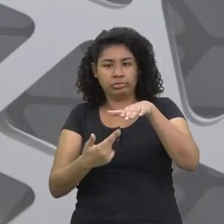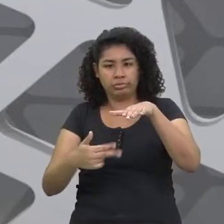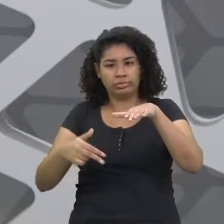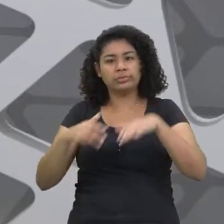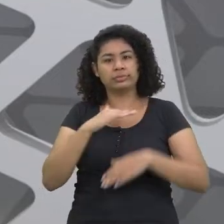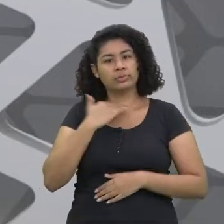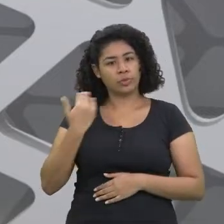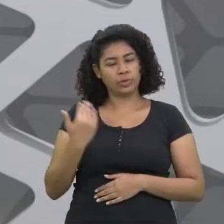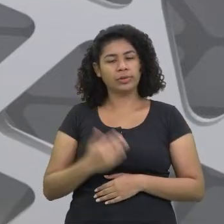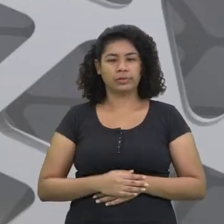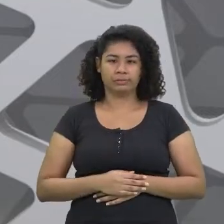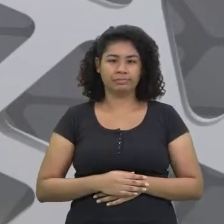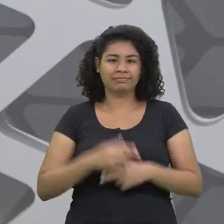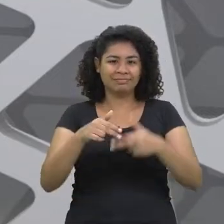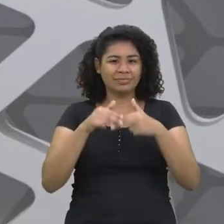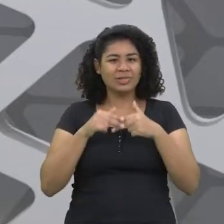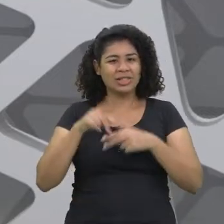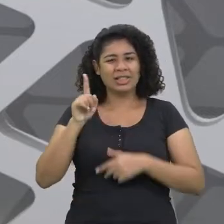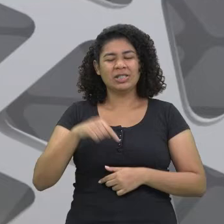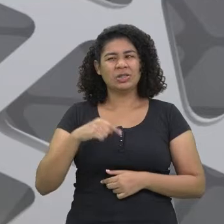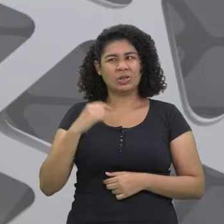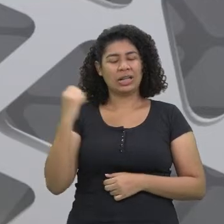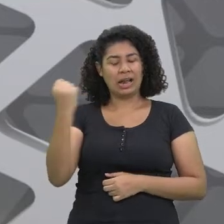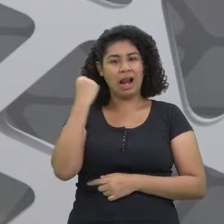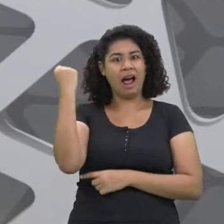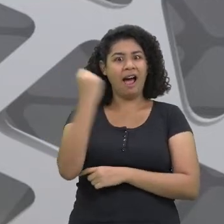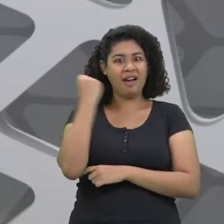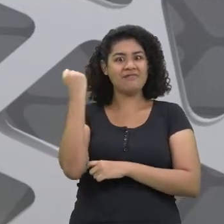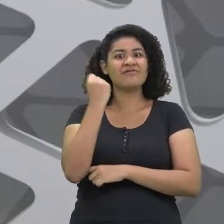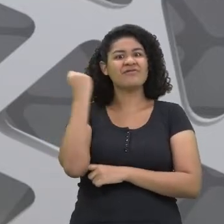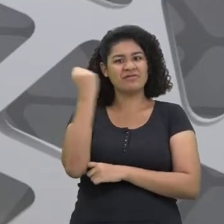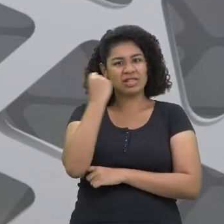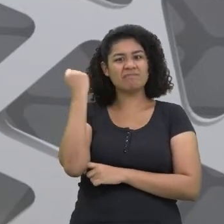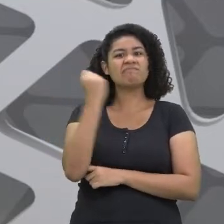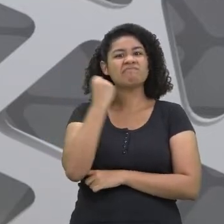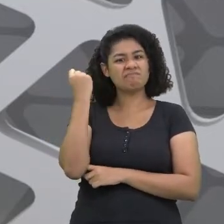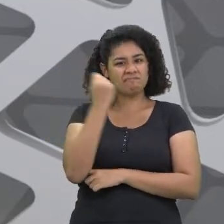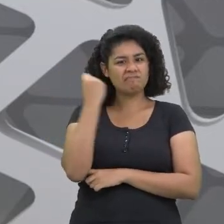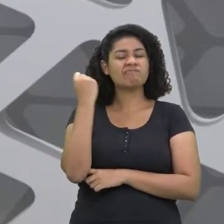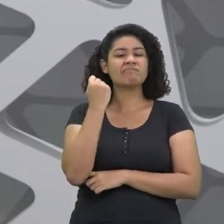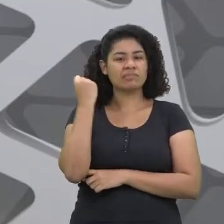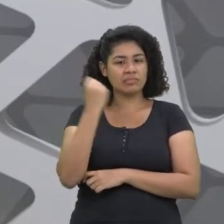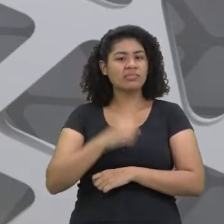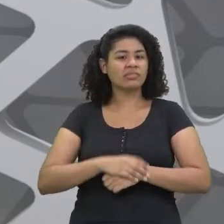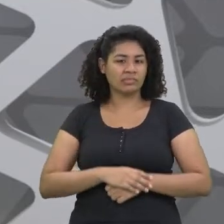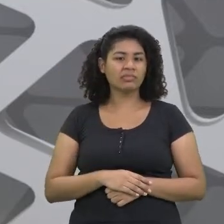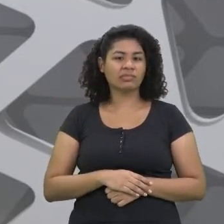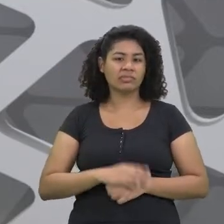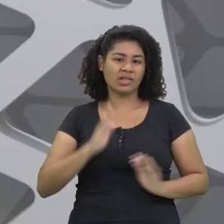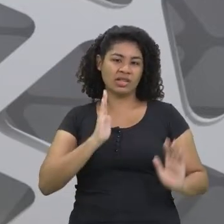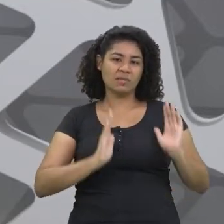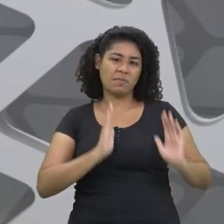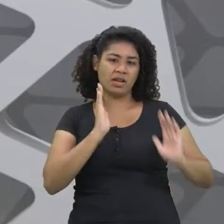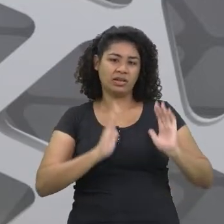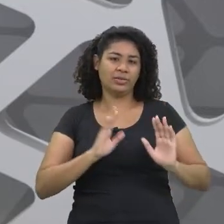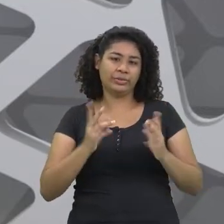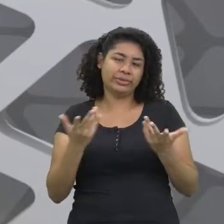de torturas muito bárbaras que foram empregadas, né, segundo algumas pessoas naquele momento em nome da